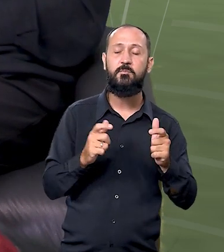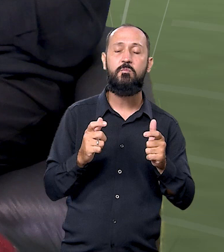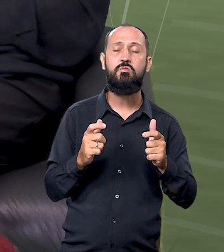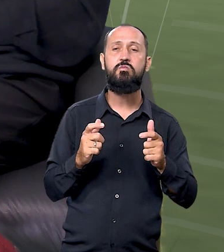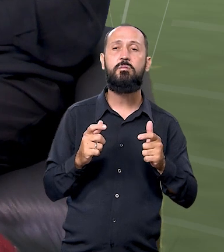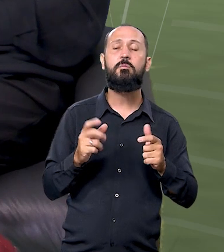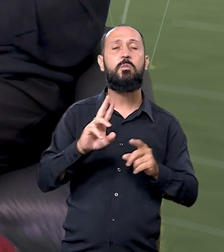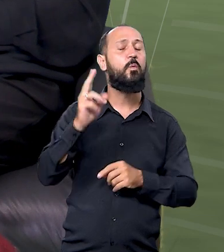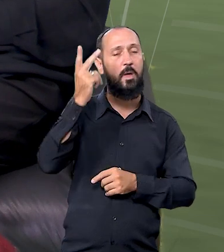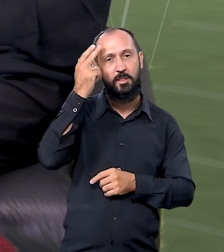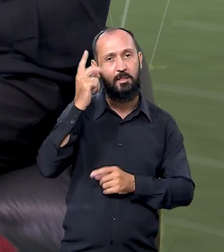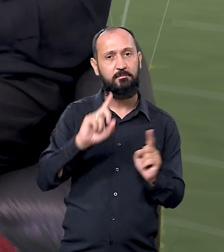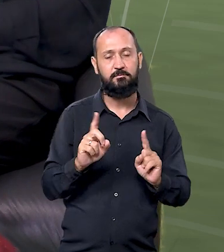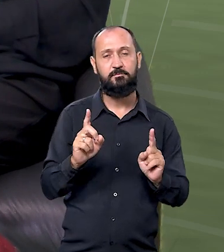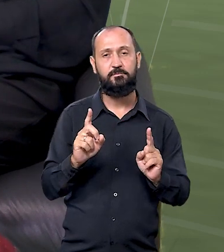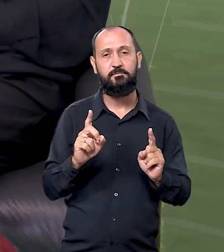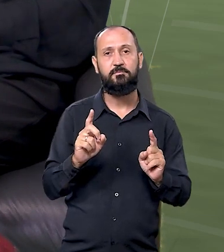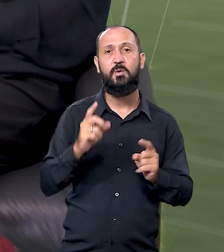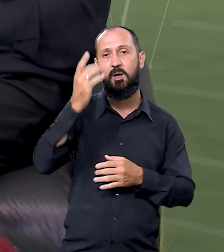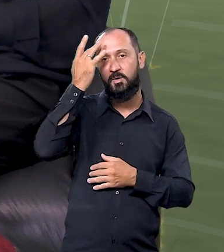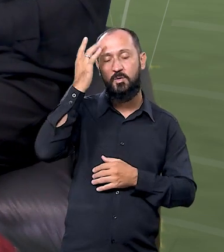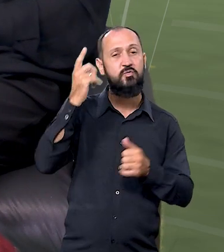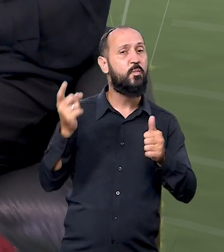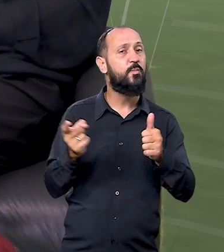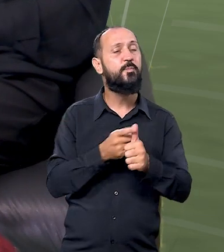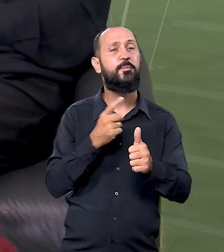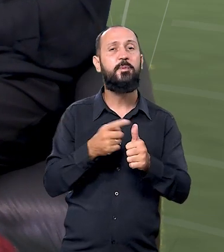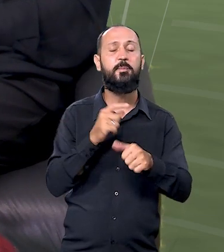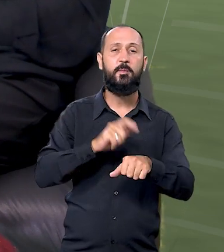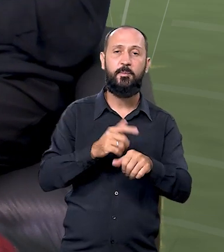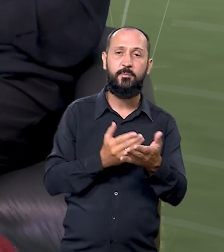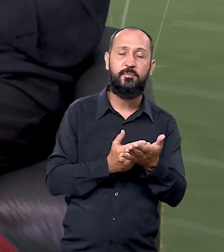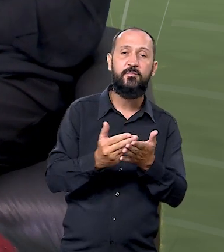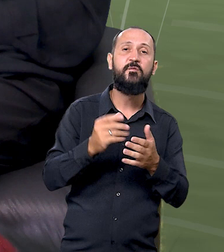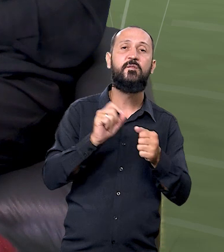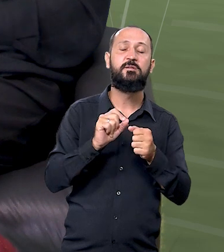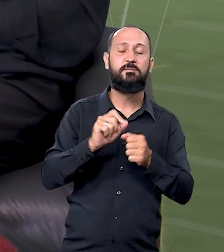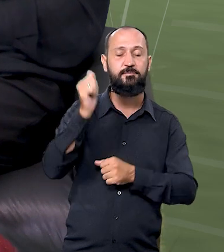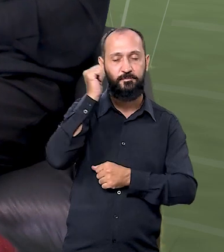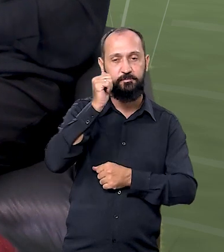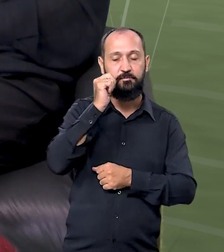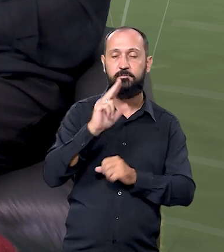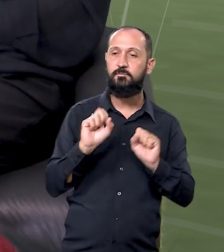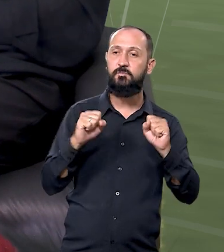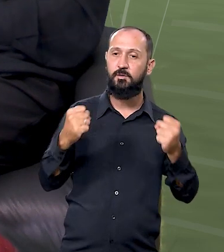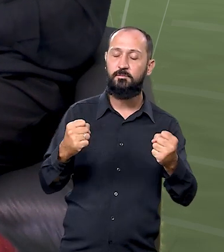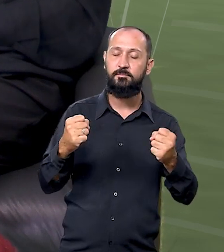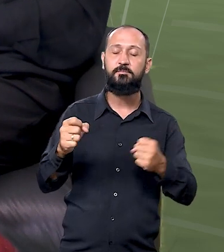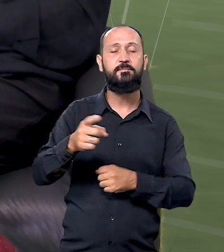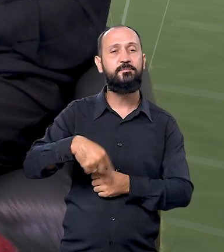espaços. Então, não é natural. Primeira coisa, só que eu acho que o primeiro passo é fazer com que as mulheres